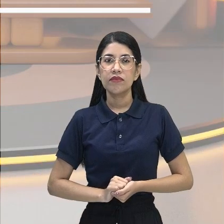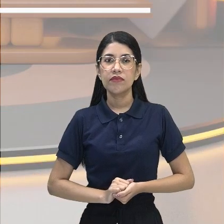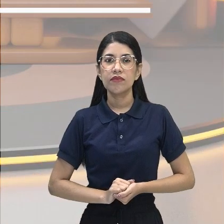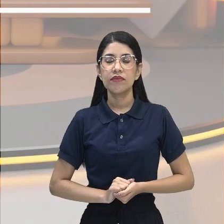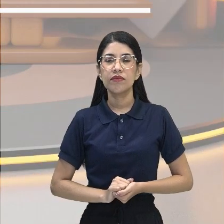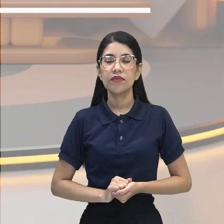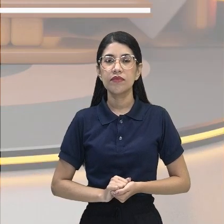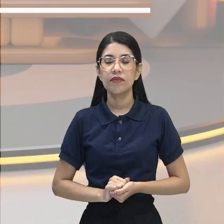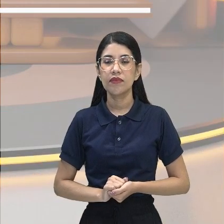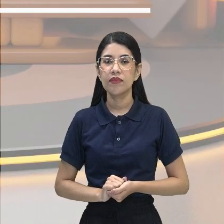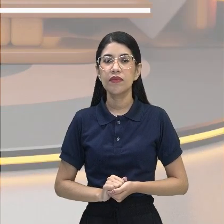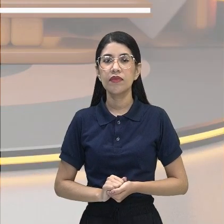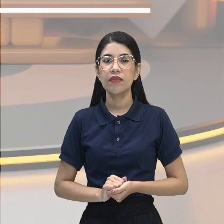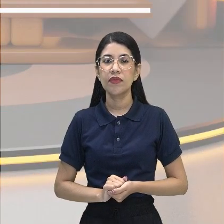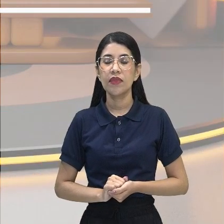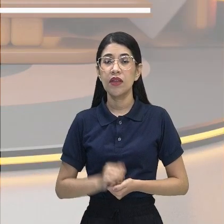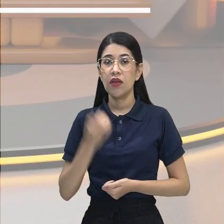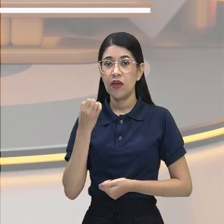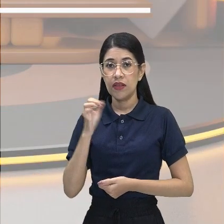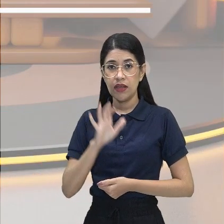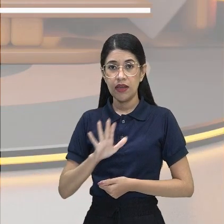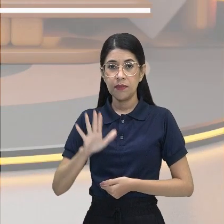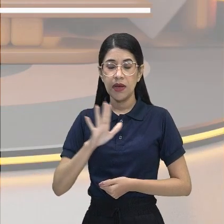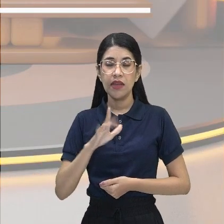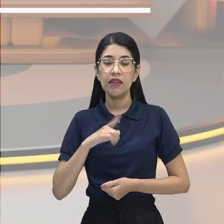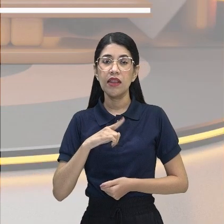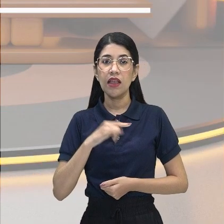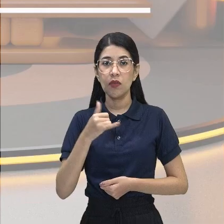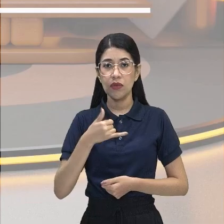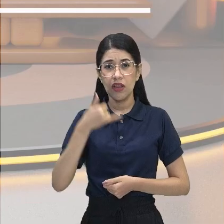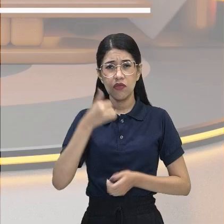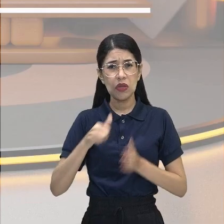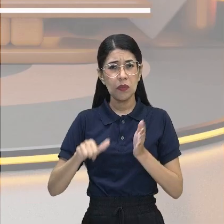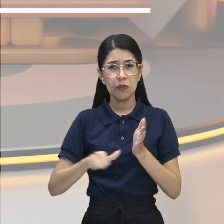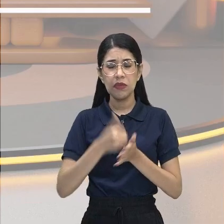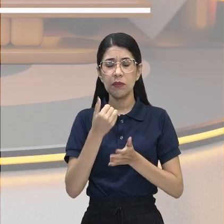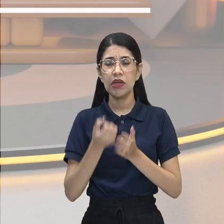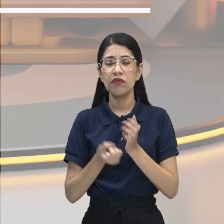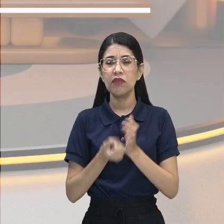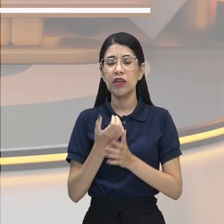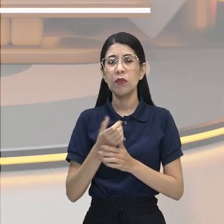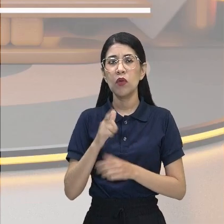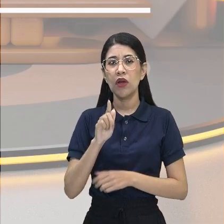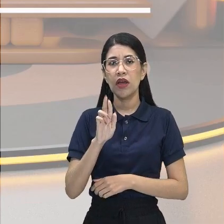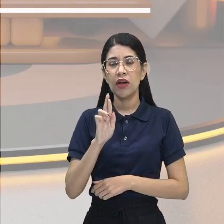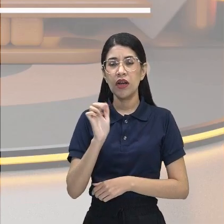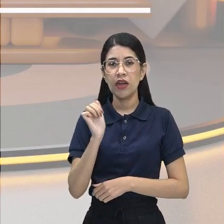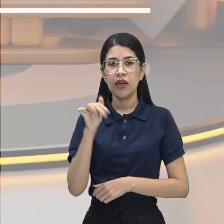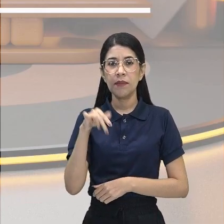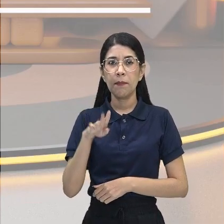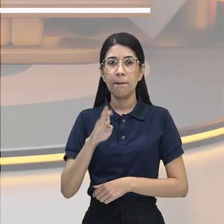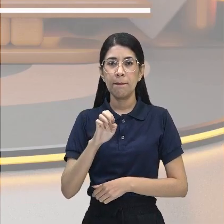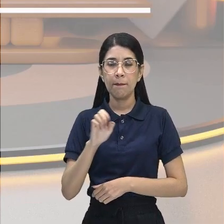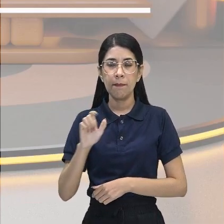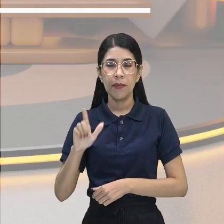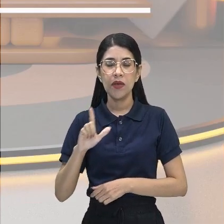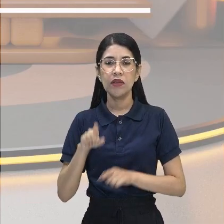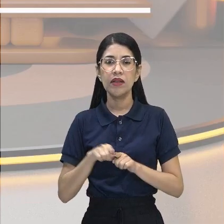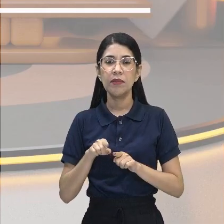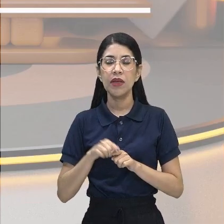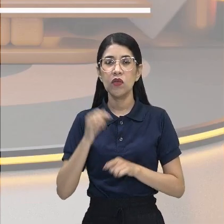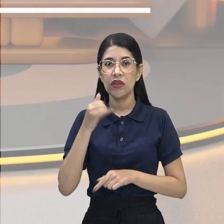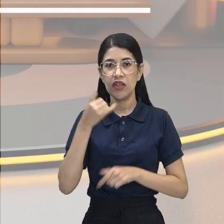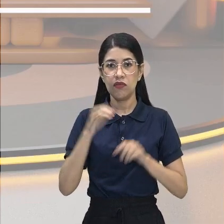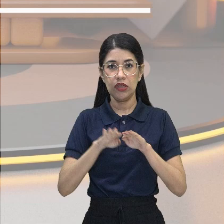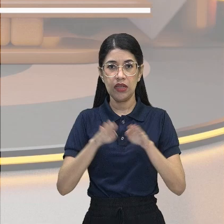Olha aqui, temos aqui perto de mim o primeiro telefone, né, criado ali por Graham Bell. Temos ali um telefone de mesa,